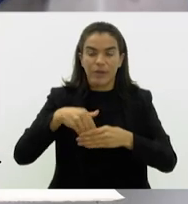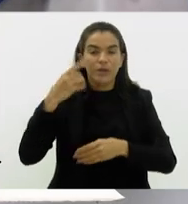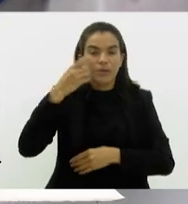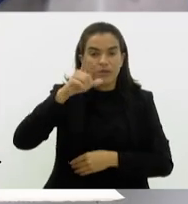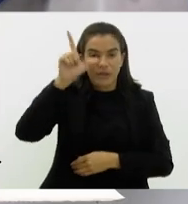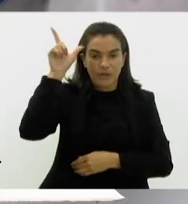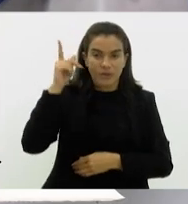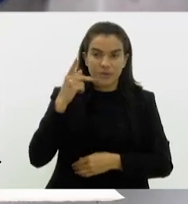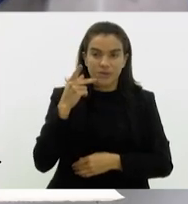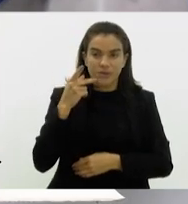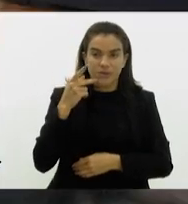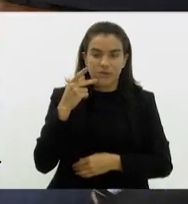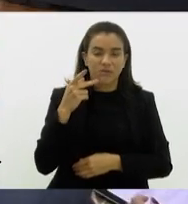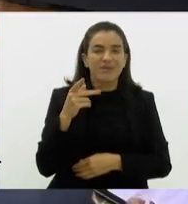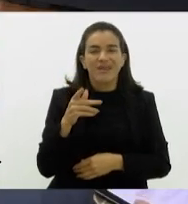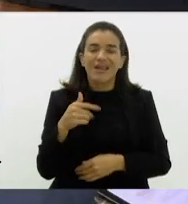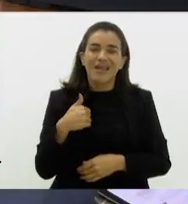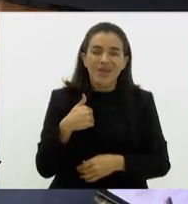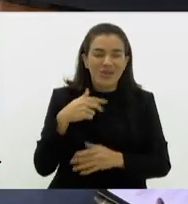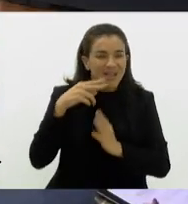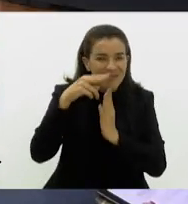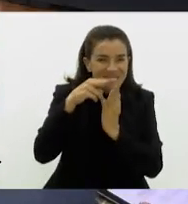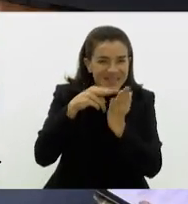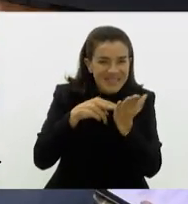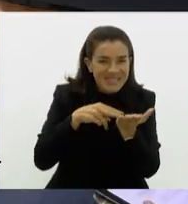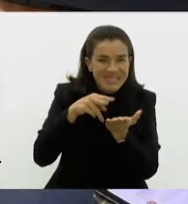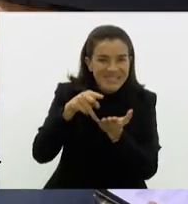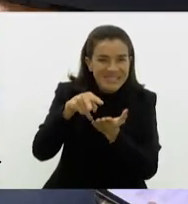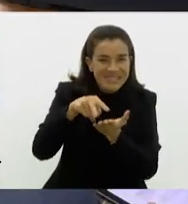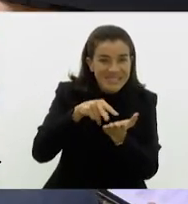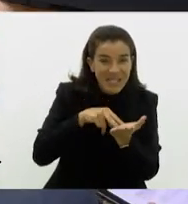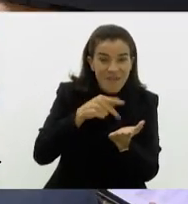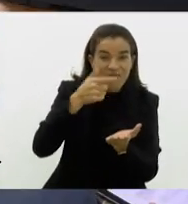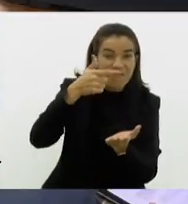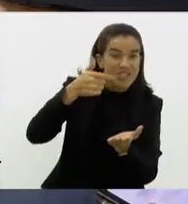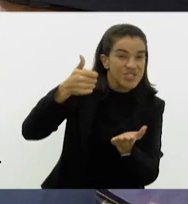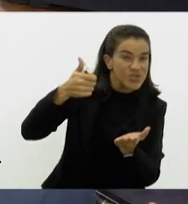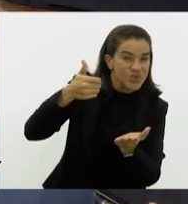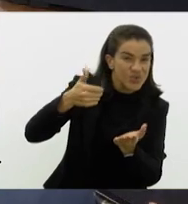Paulo. Eu estava lendo aqui ainda o 21.